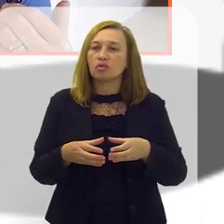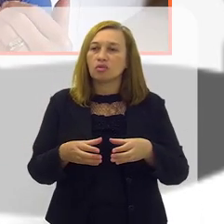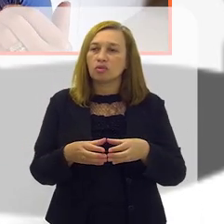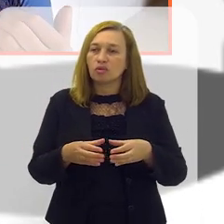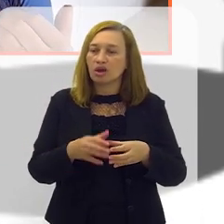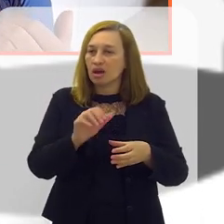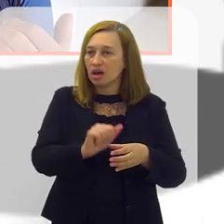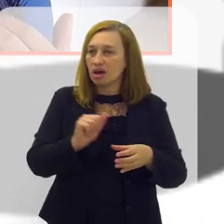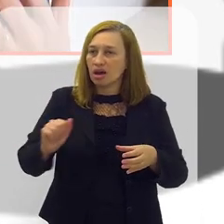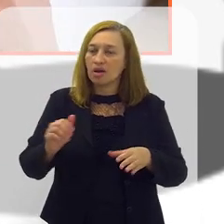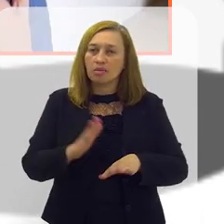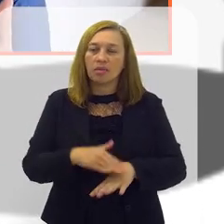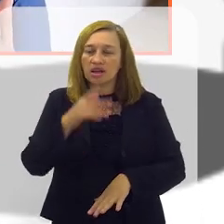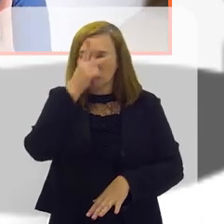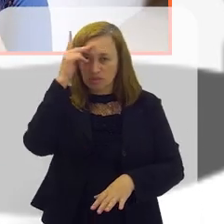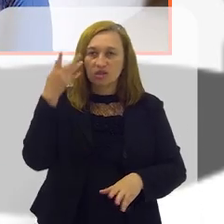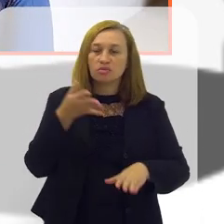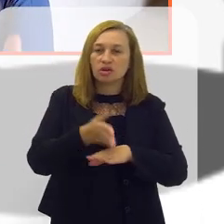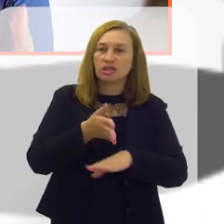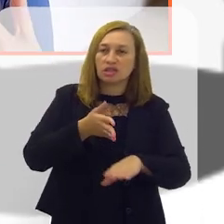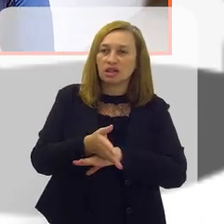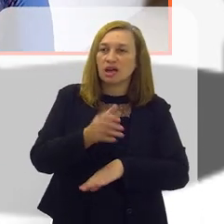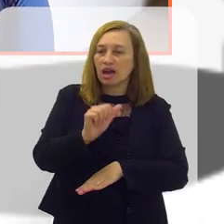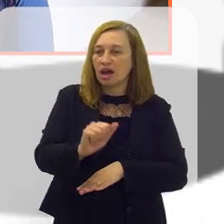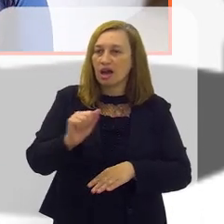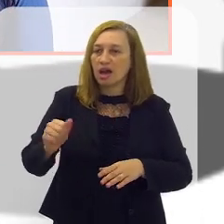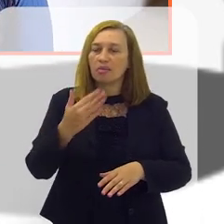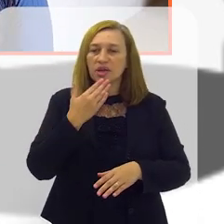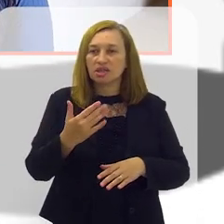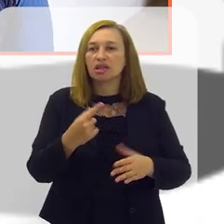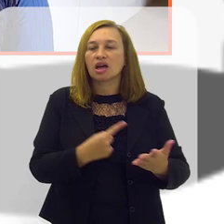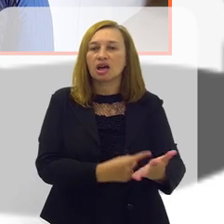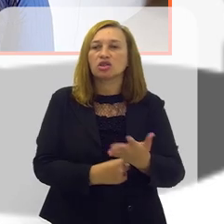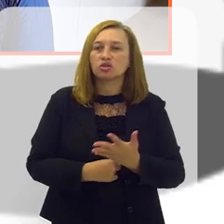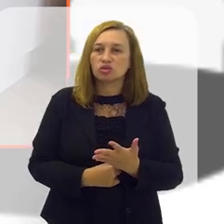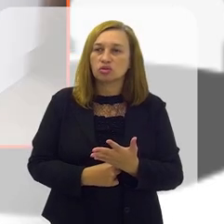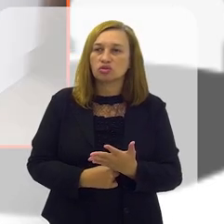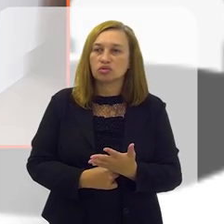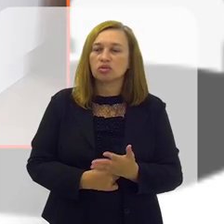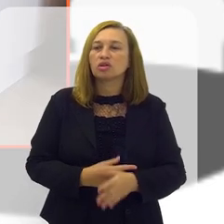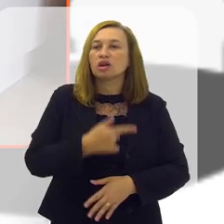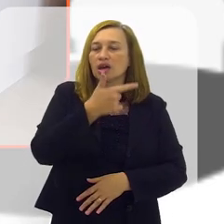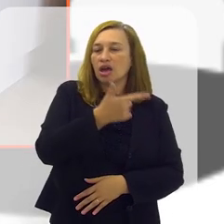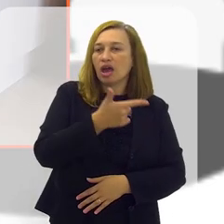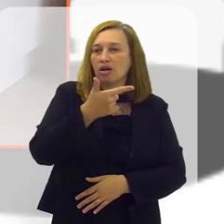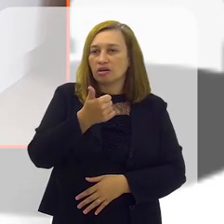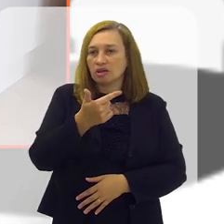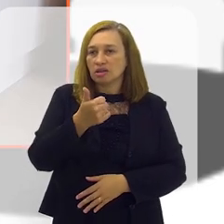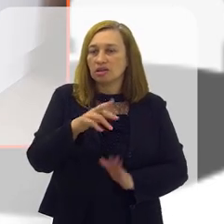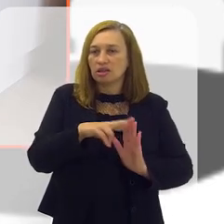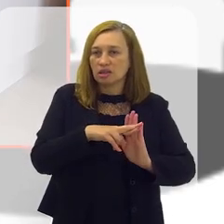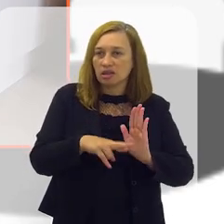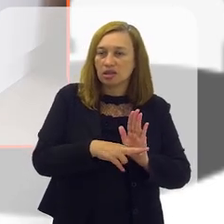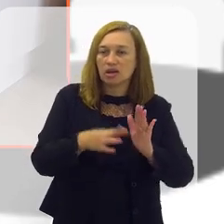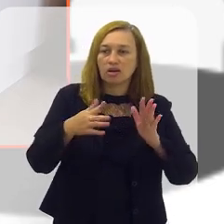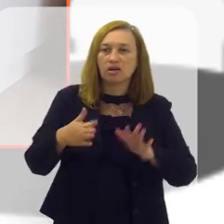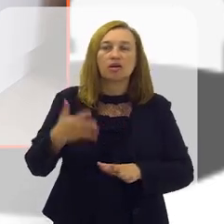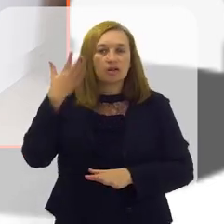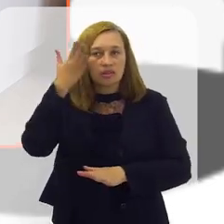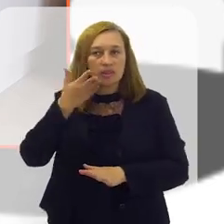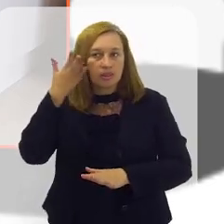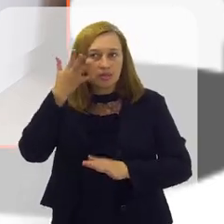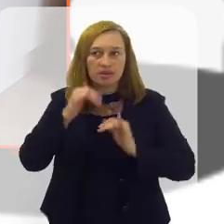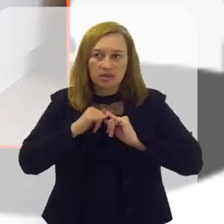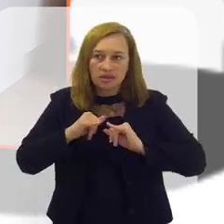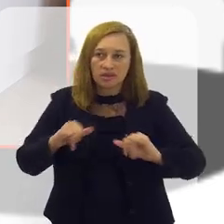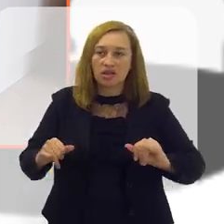pessoas possam entrar em recuperação, ingressar em AA querendo ajuda, é o 12º passo, passar a